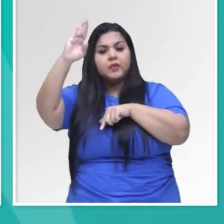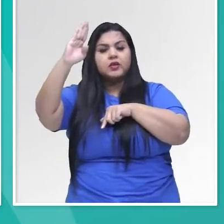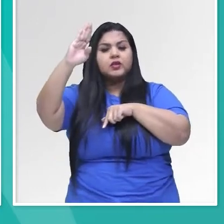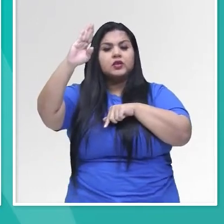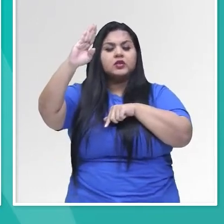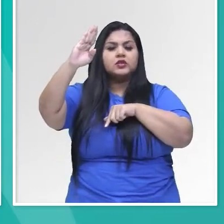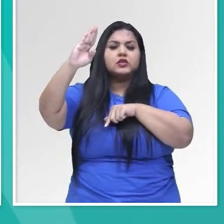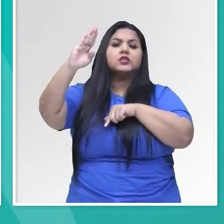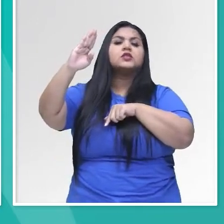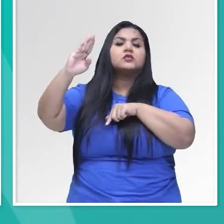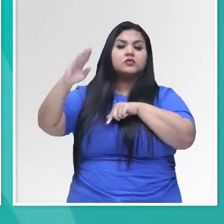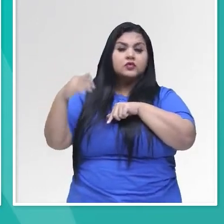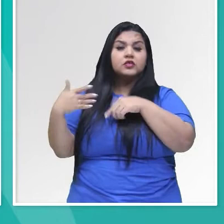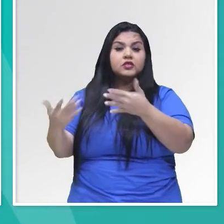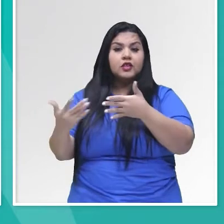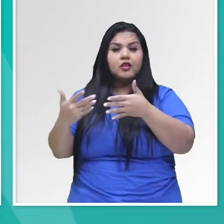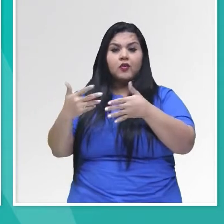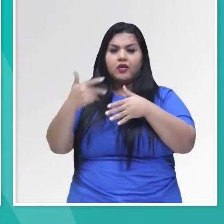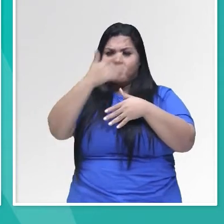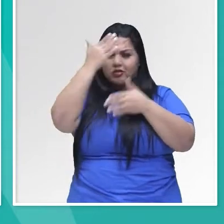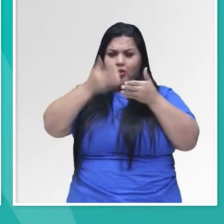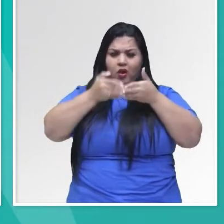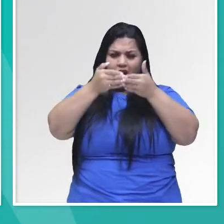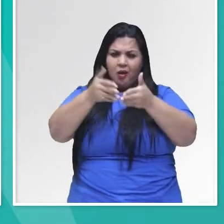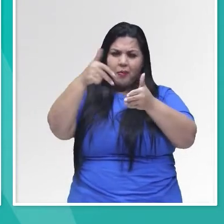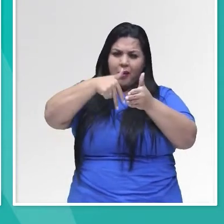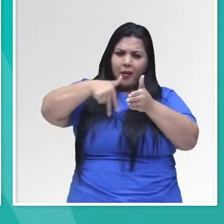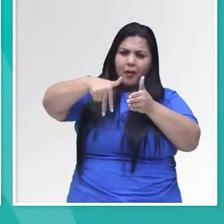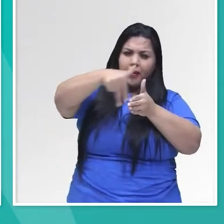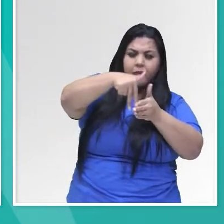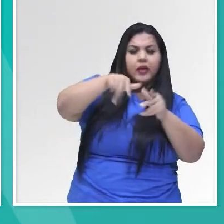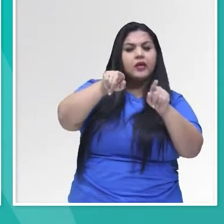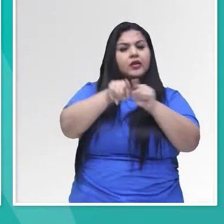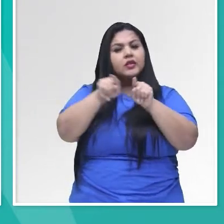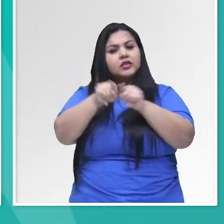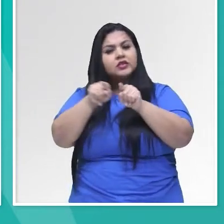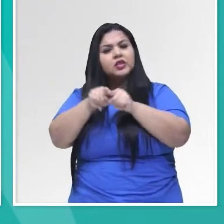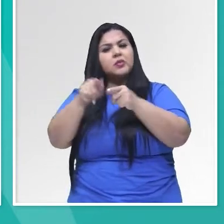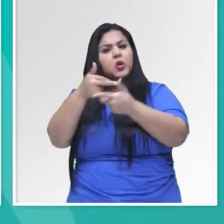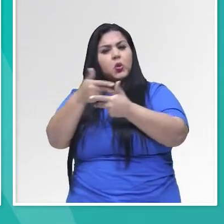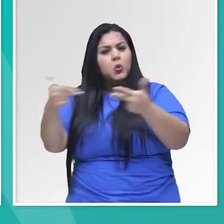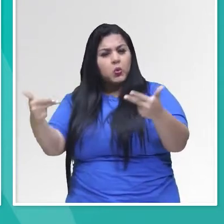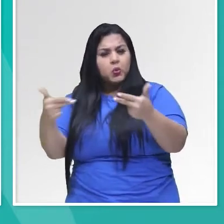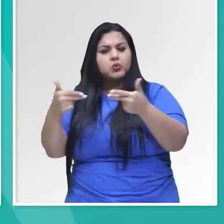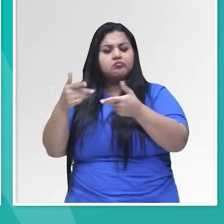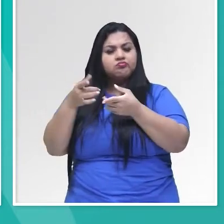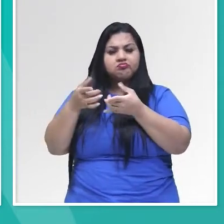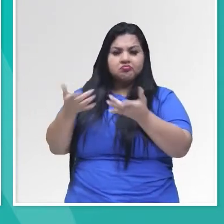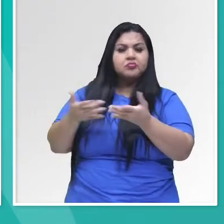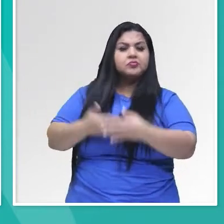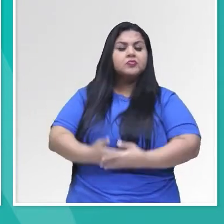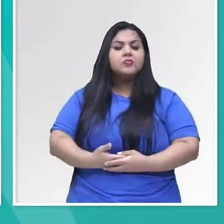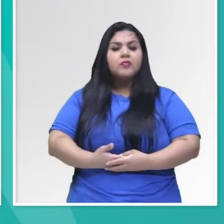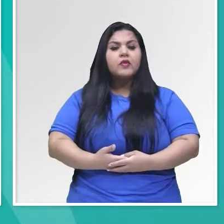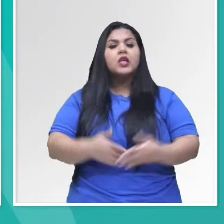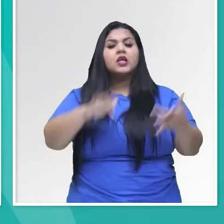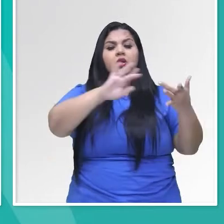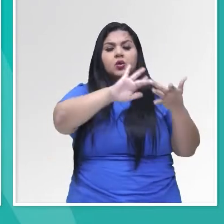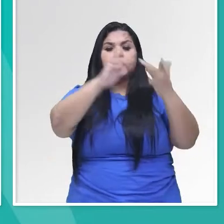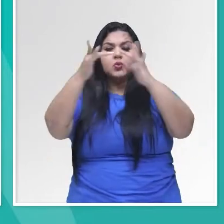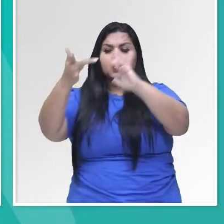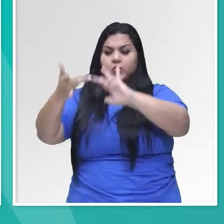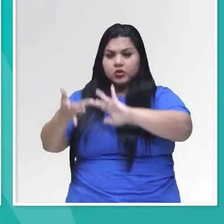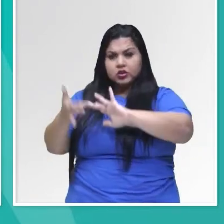de cargas e passageiros, não é isso? Um eterno ir e vir. Agora, considerando o contexto,